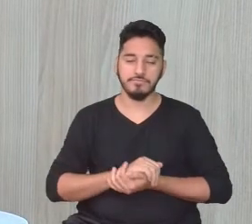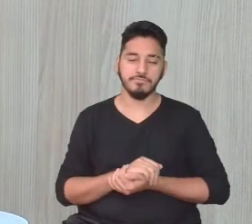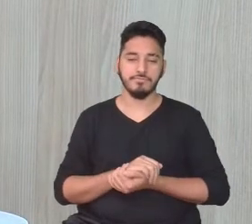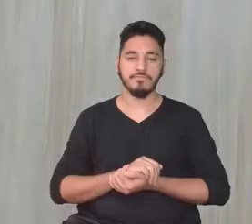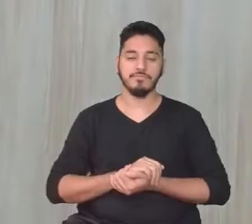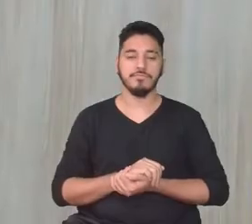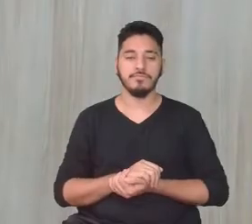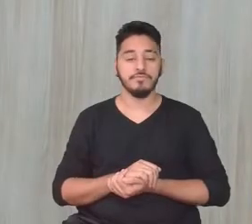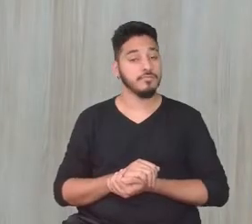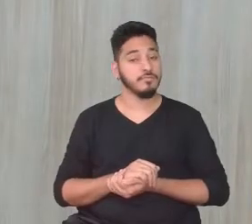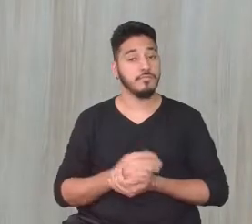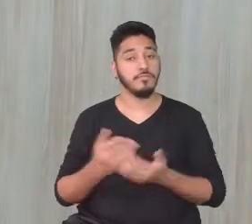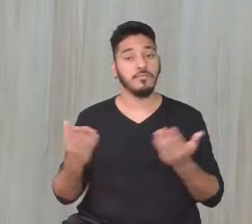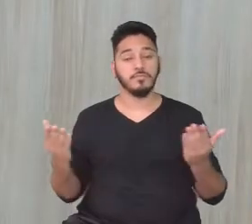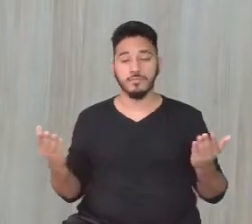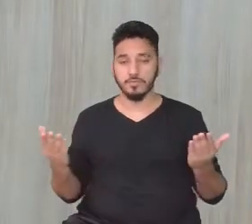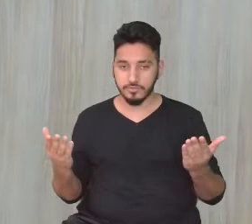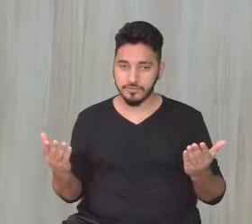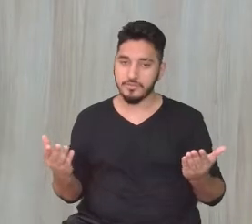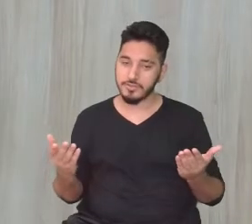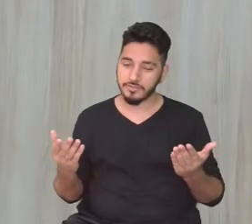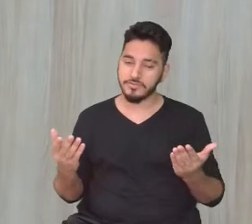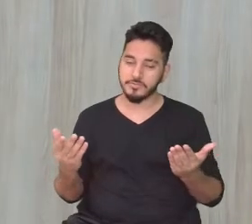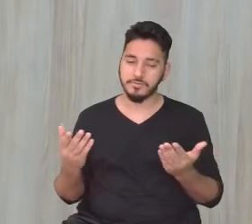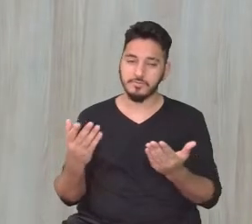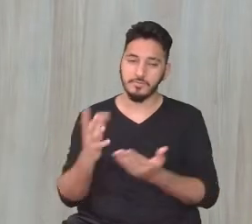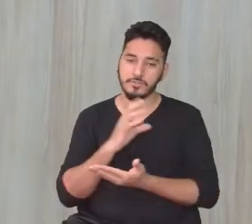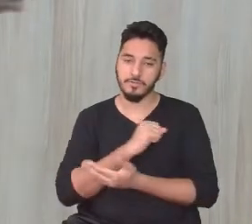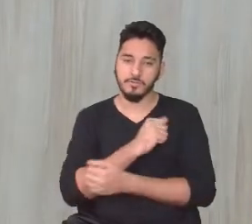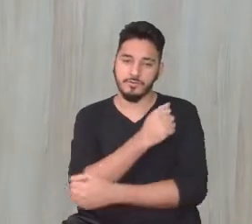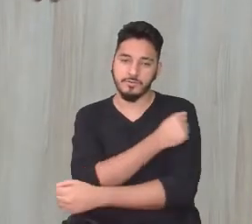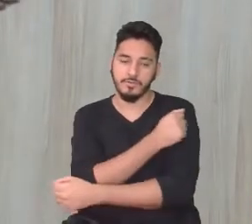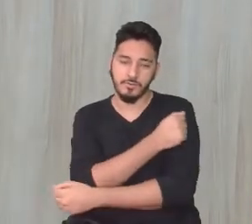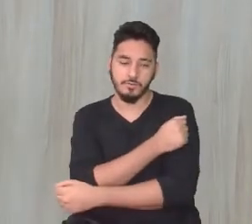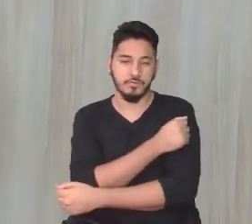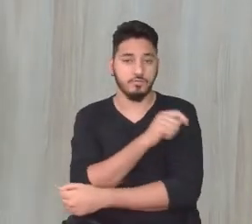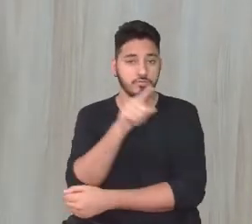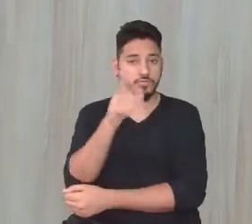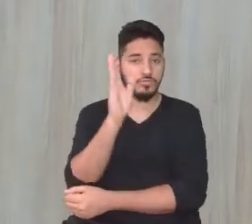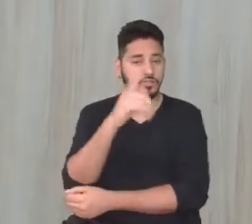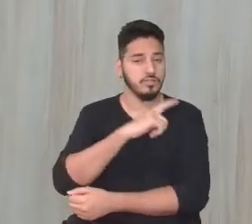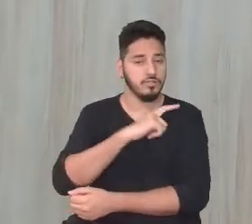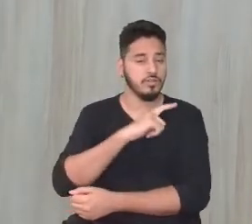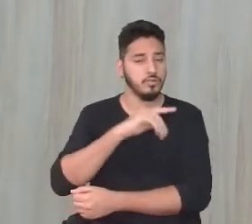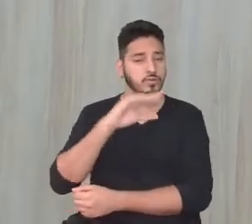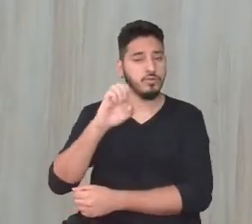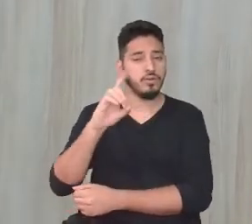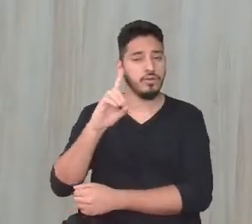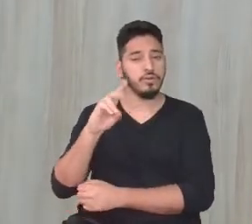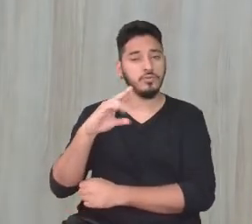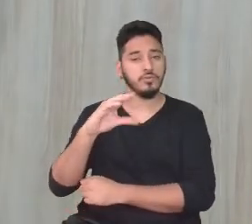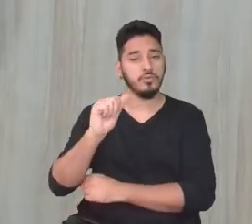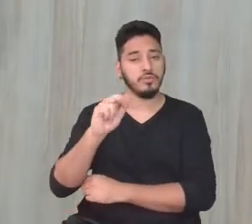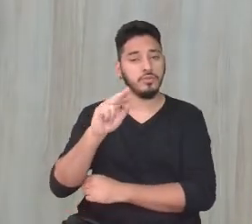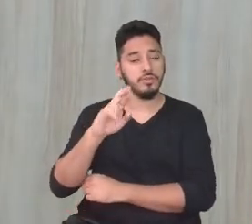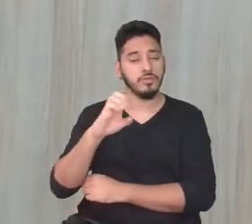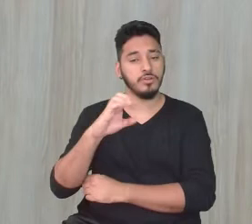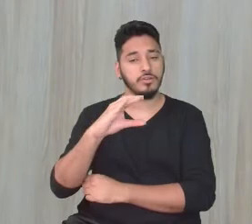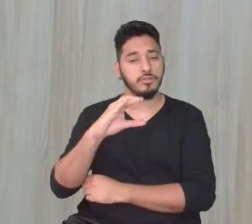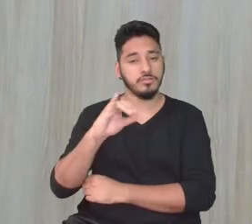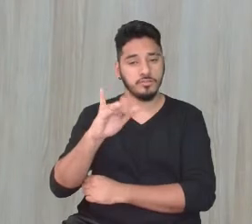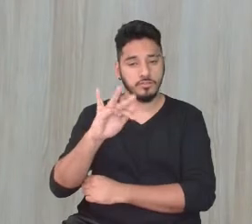Opa Pois é que eles alunos da Eja você tem aí o nosso educa Recife você pode interagir